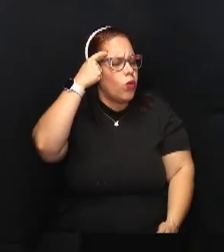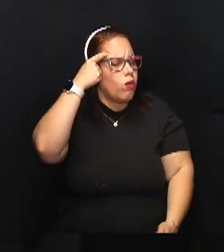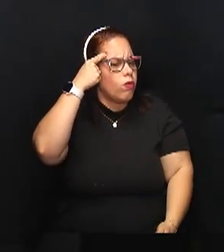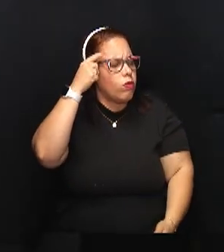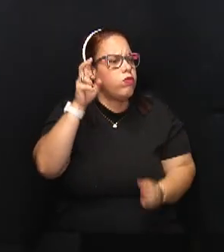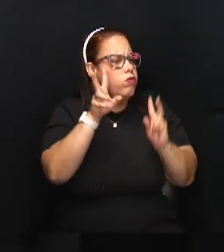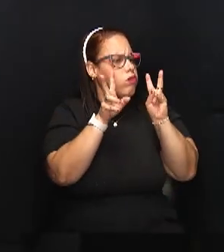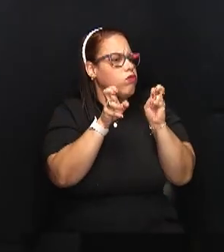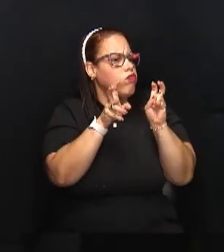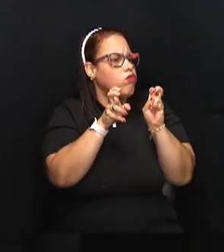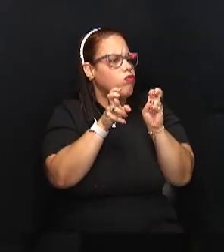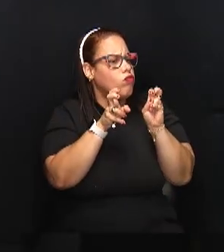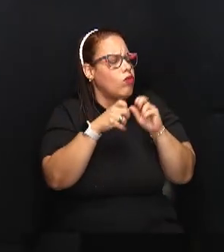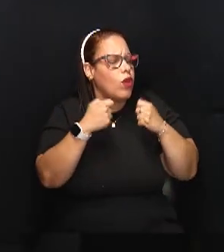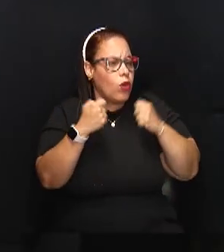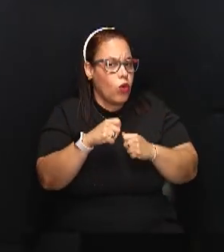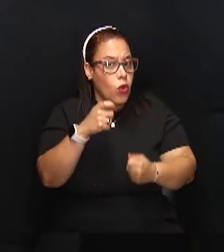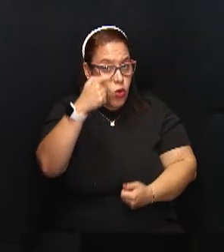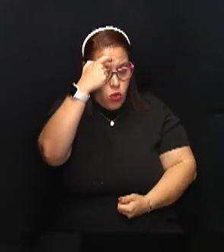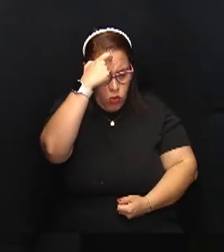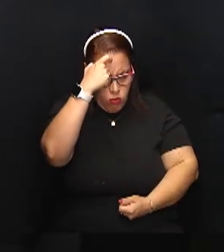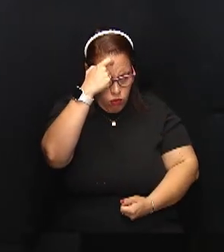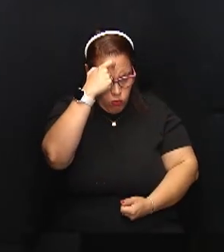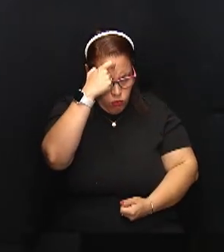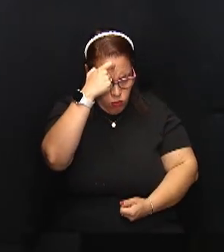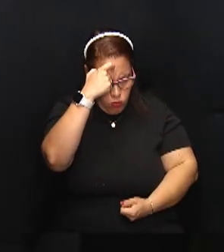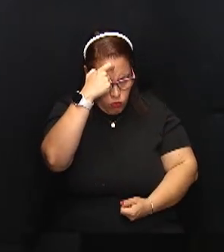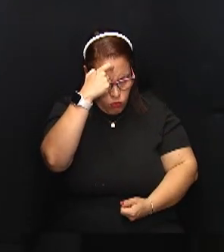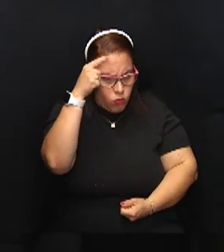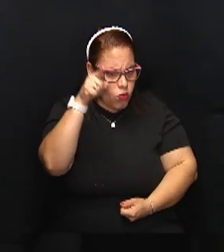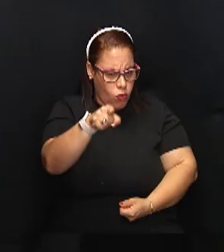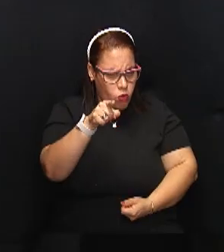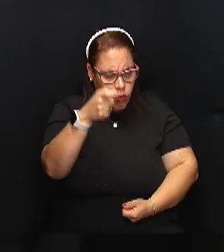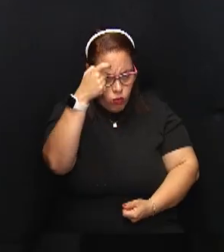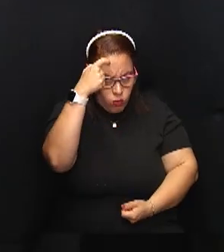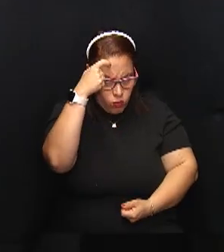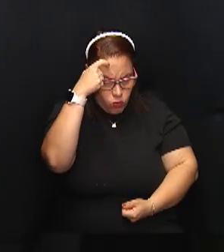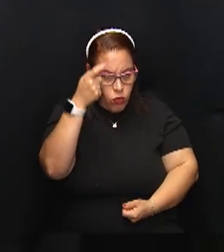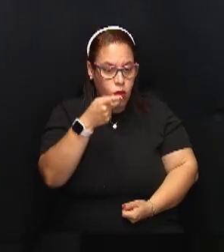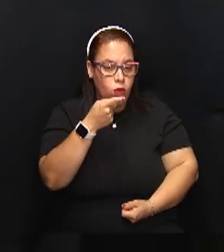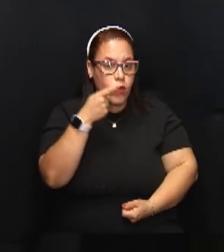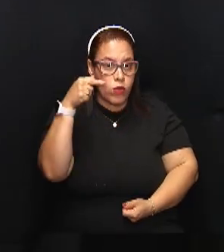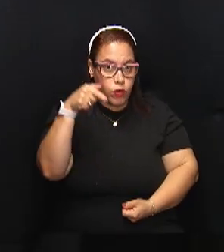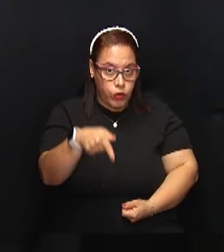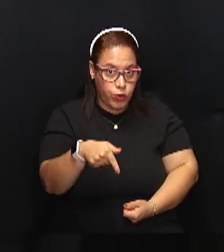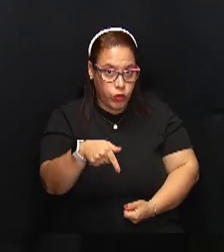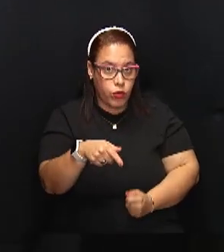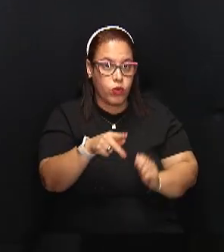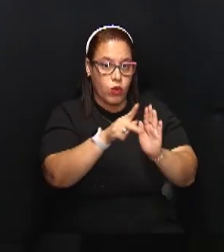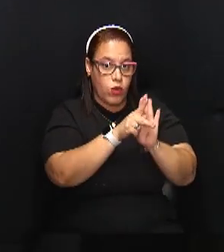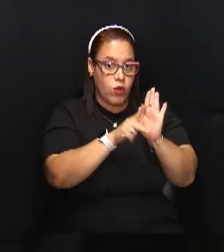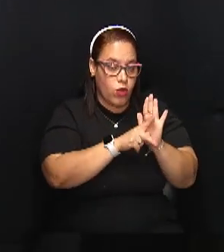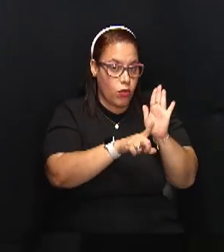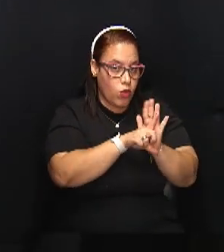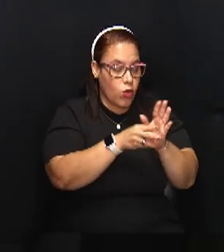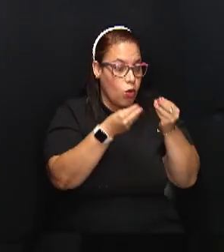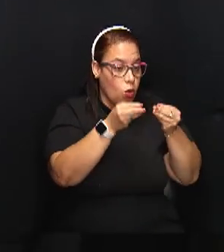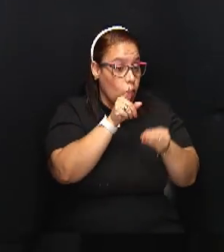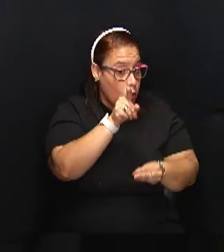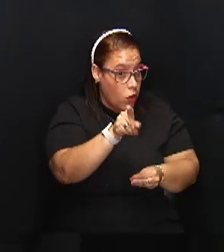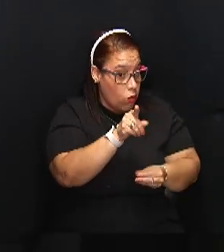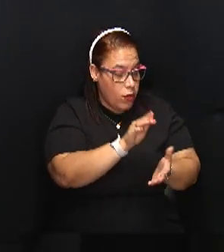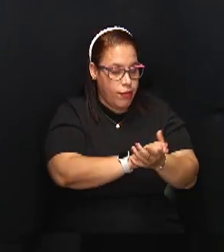temas, mas pensar, eu preciso conscientizar, e quando você conscientiza, você fala, não, aqui cabe um projeto de lei. Como que é isso para